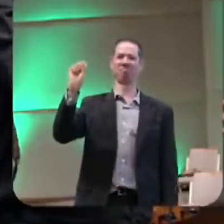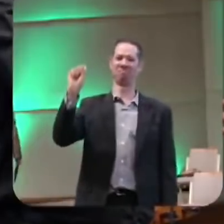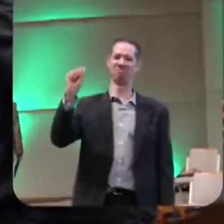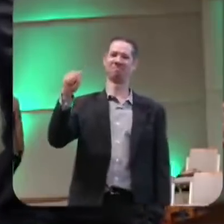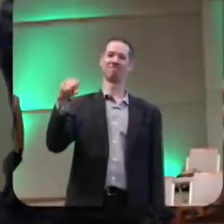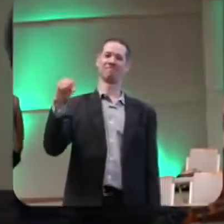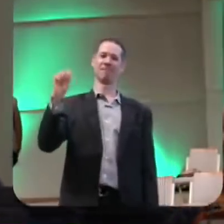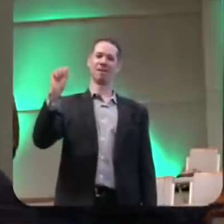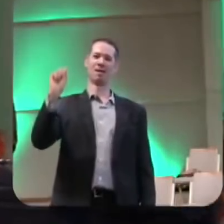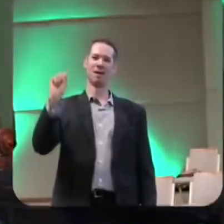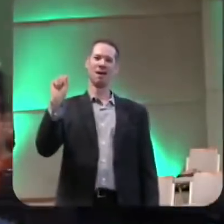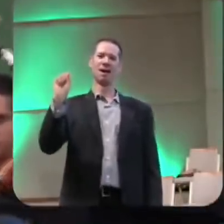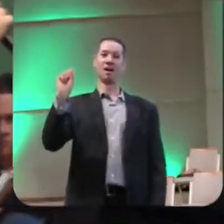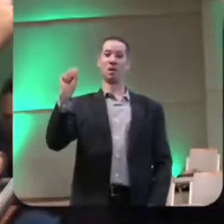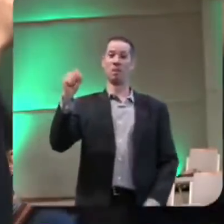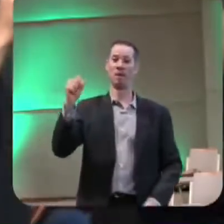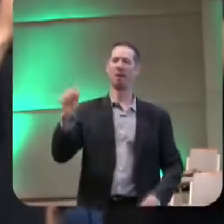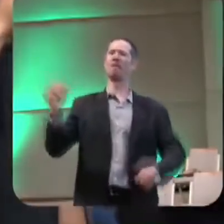és,